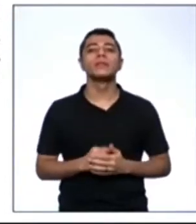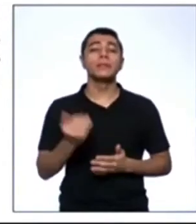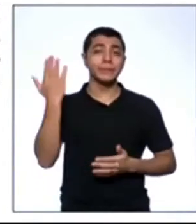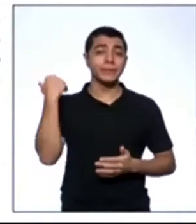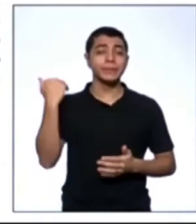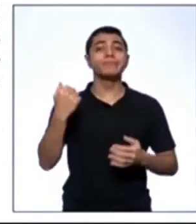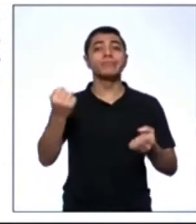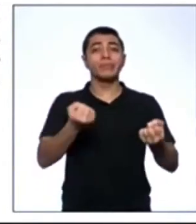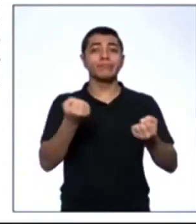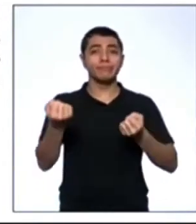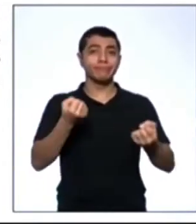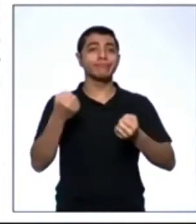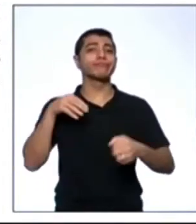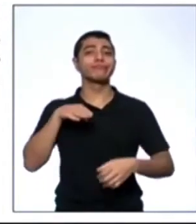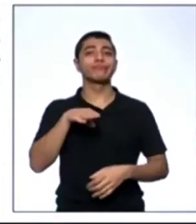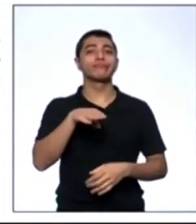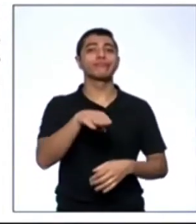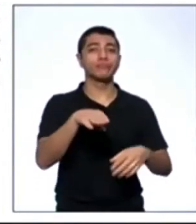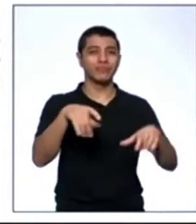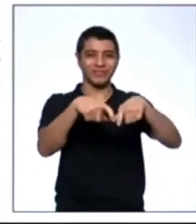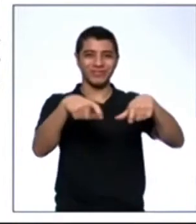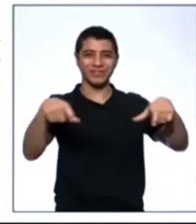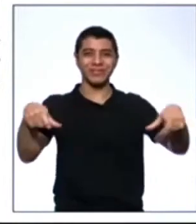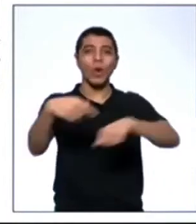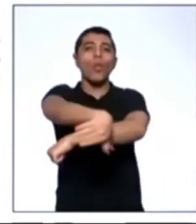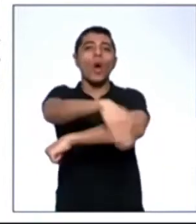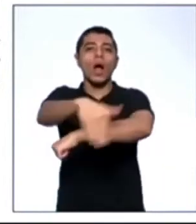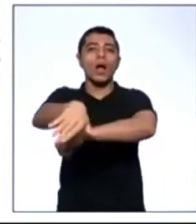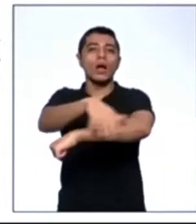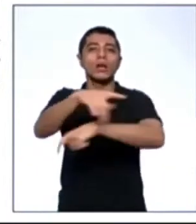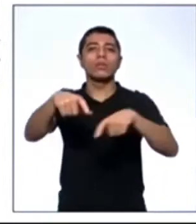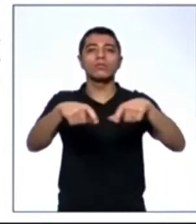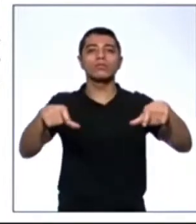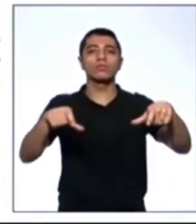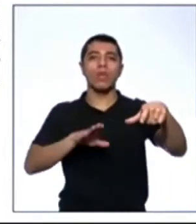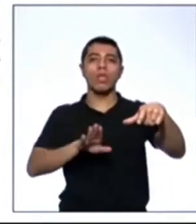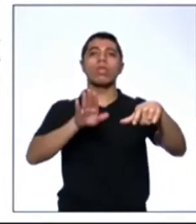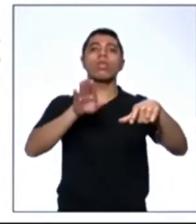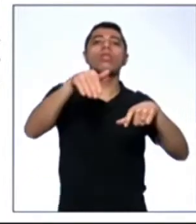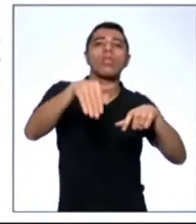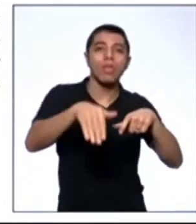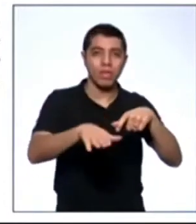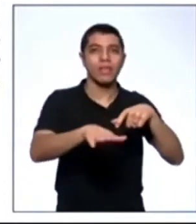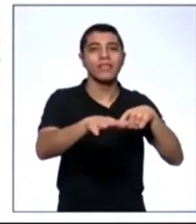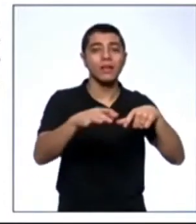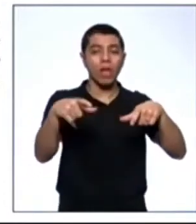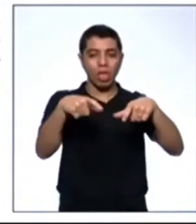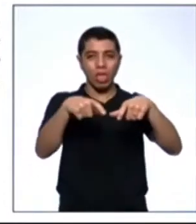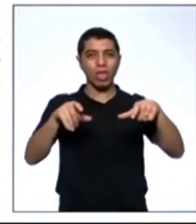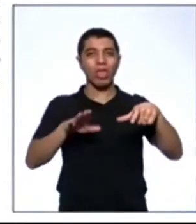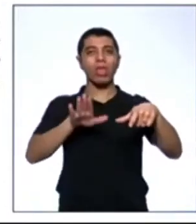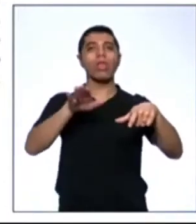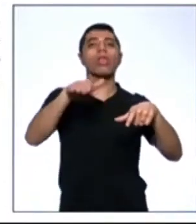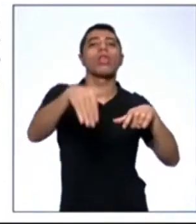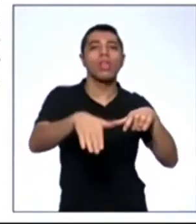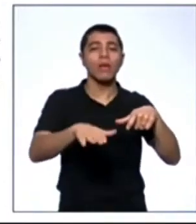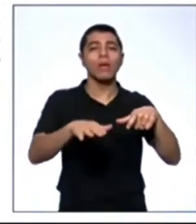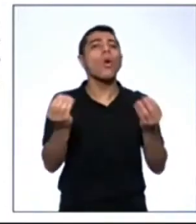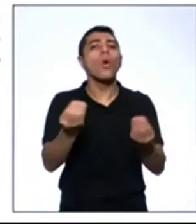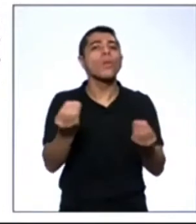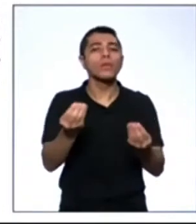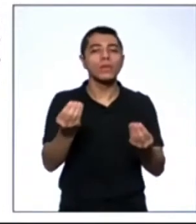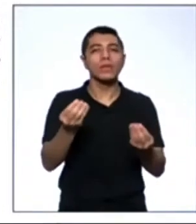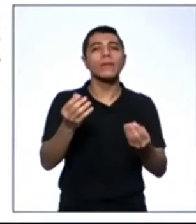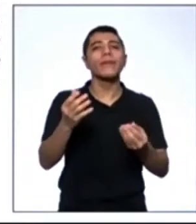faixas nas ruas para controle da velocidade dos automóveis. A velocidade era estimada com o uso de binóculos e cronômetros.